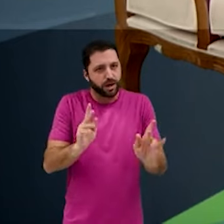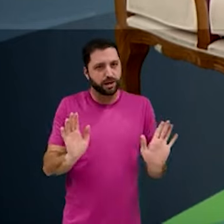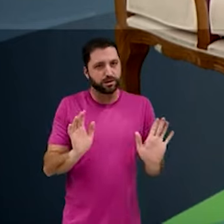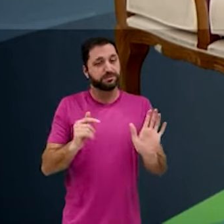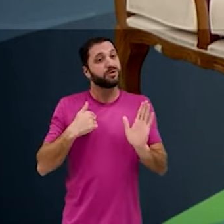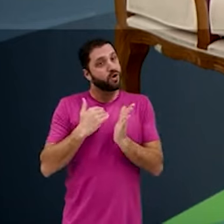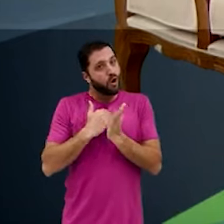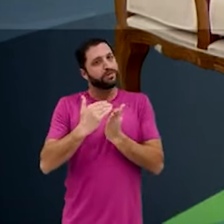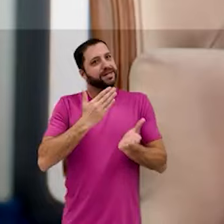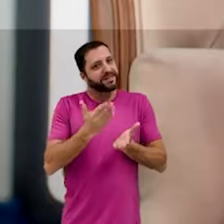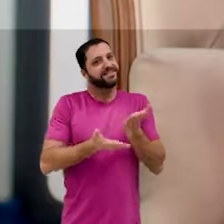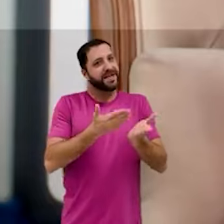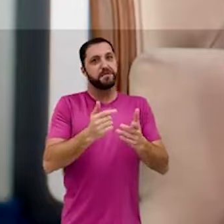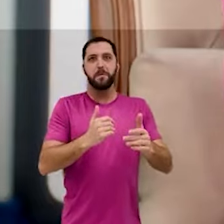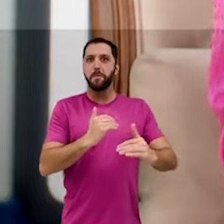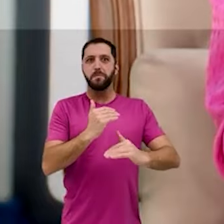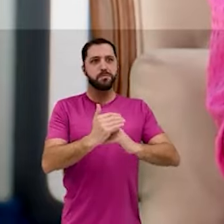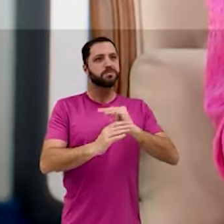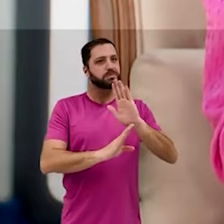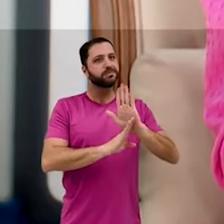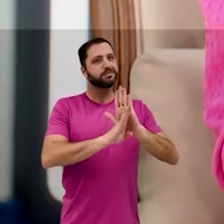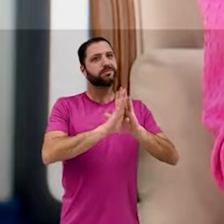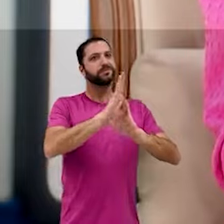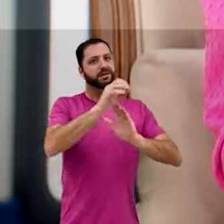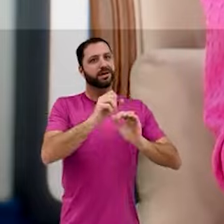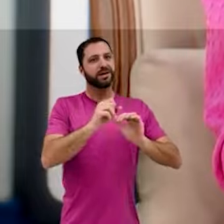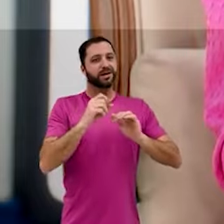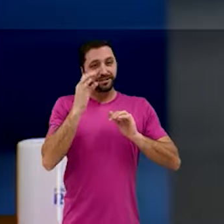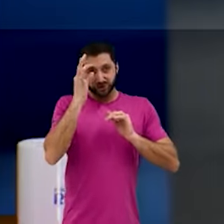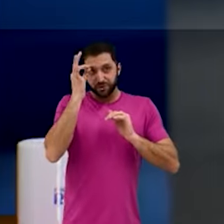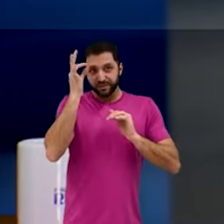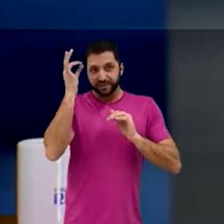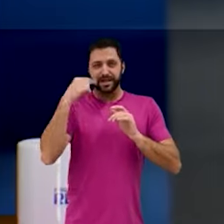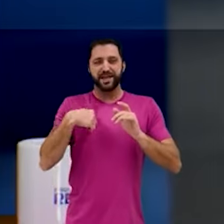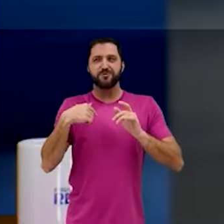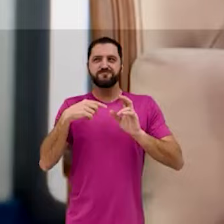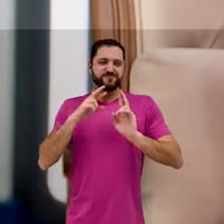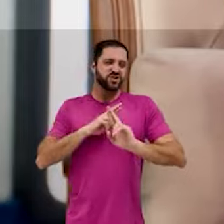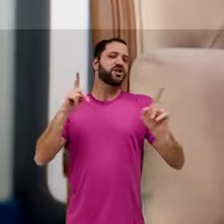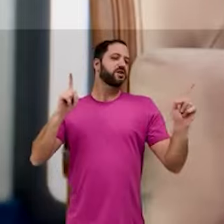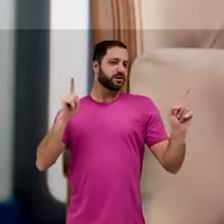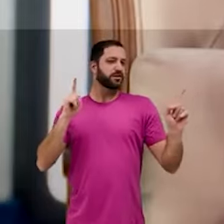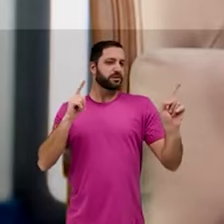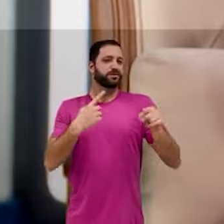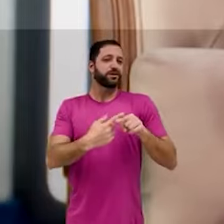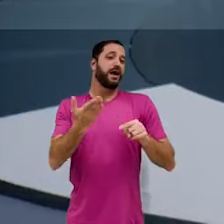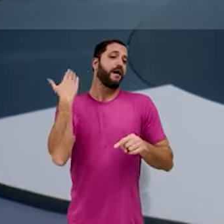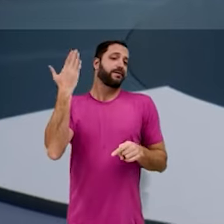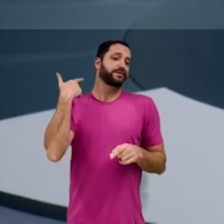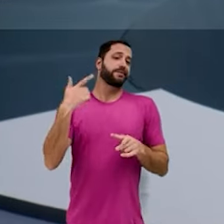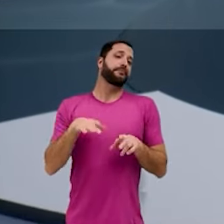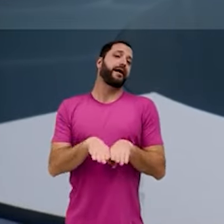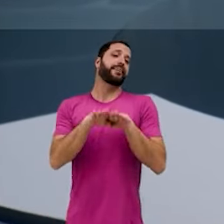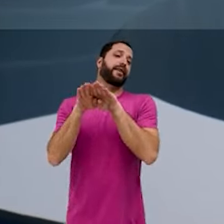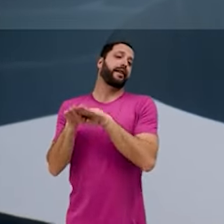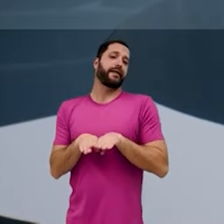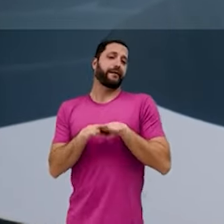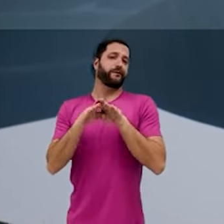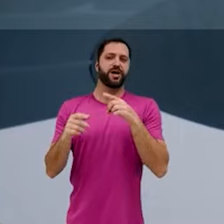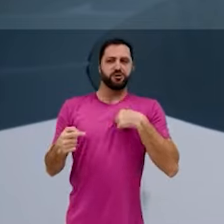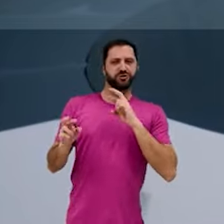começou a crescer muito, porque eu trouxe um movimento novo para a sobrancelha. Tudo era muito padronizado antigamente, né?